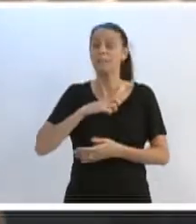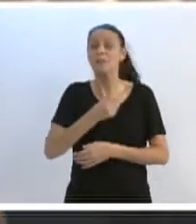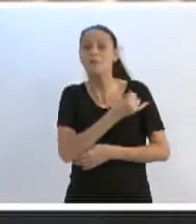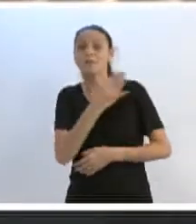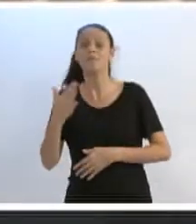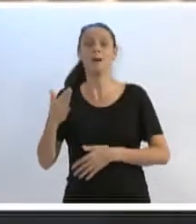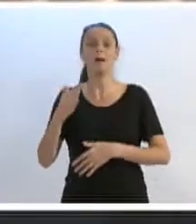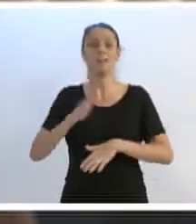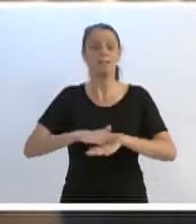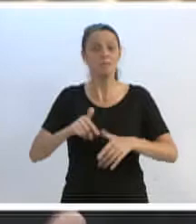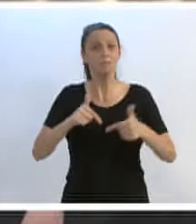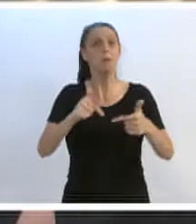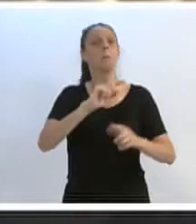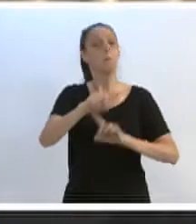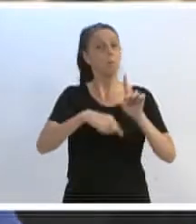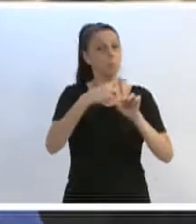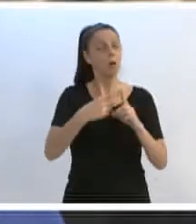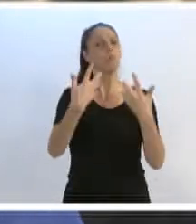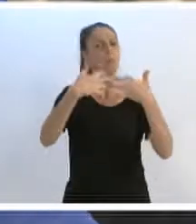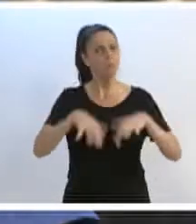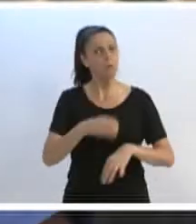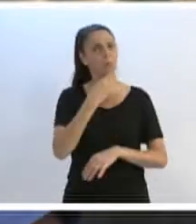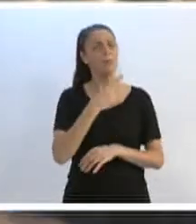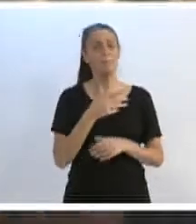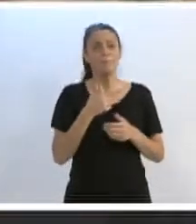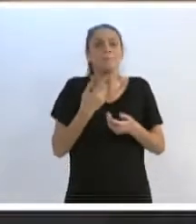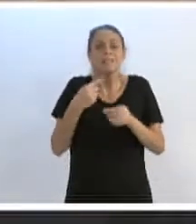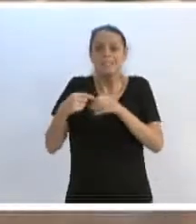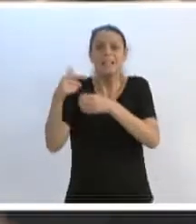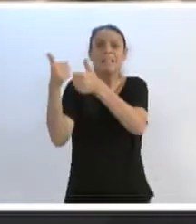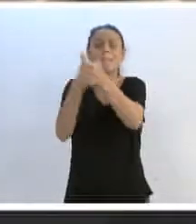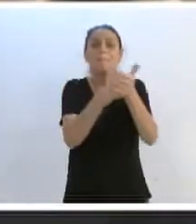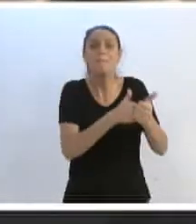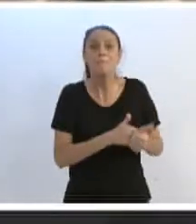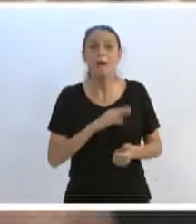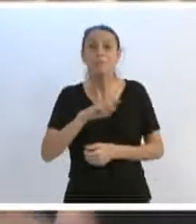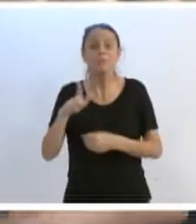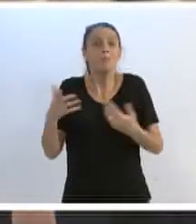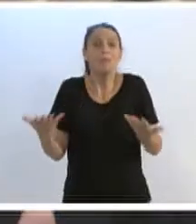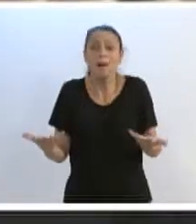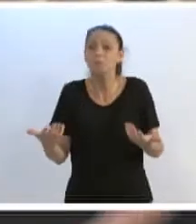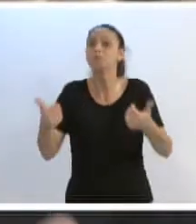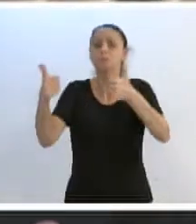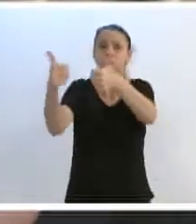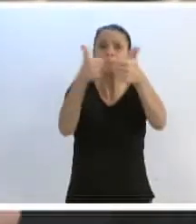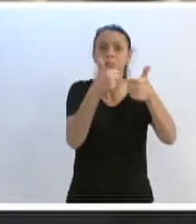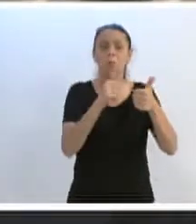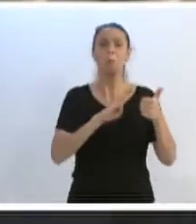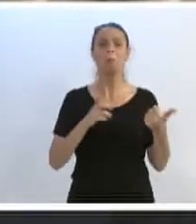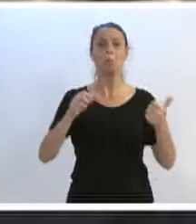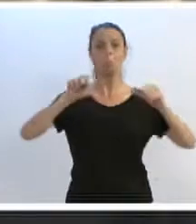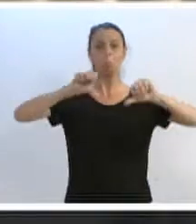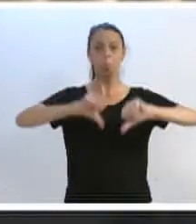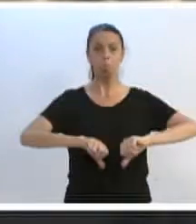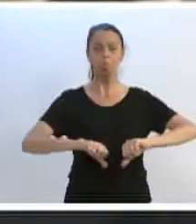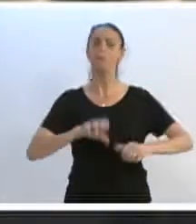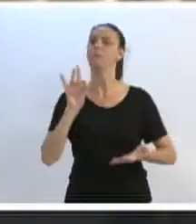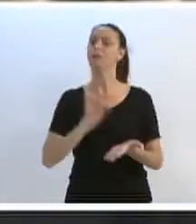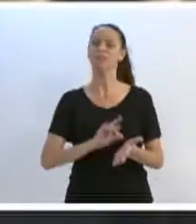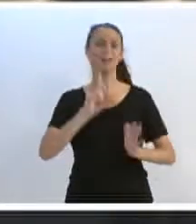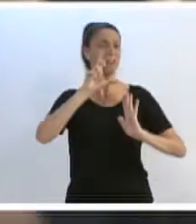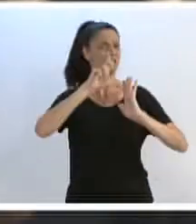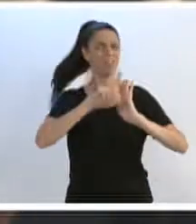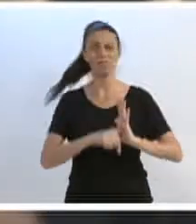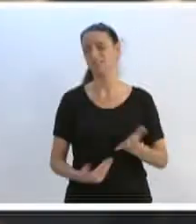boas, positivas, que funcionam muito bem em municípios vizinhos aos arredores de nossa cidade, em Blumenau, na marcha ré. Em Blumenau, muito atrasada na